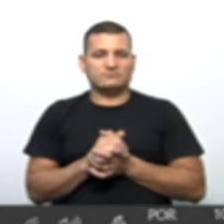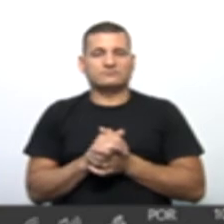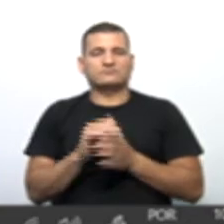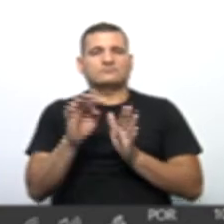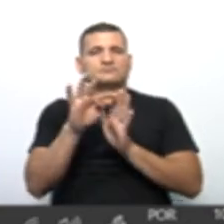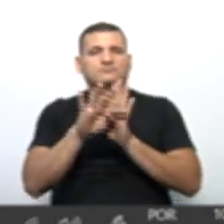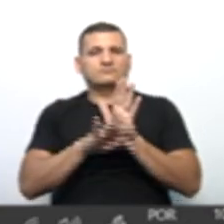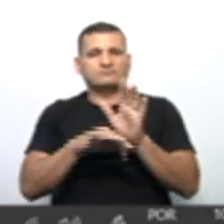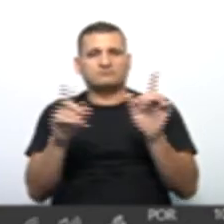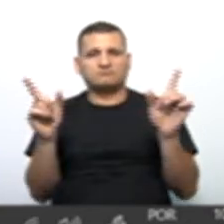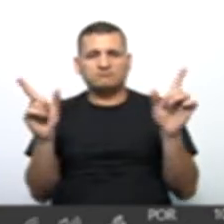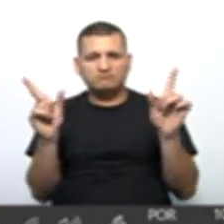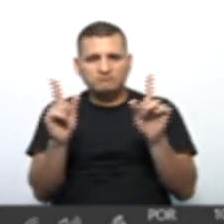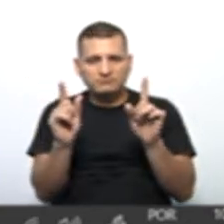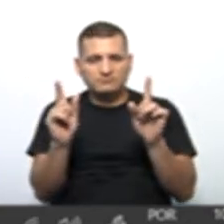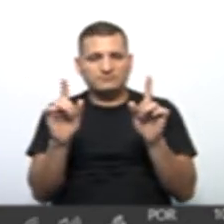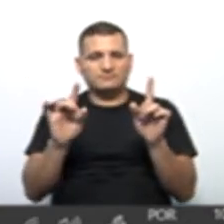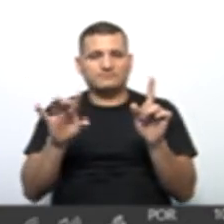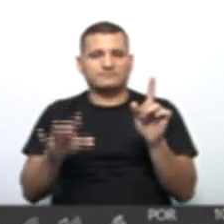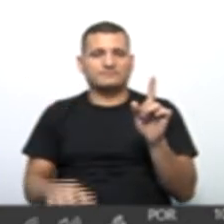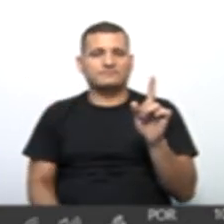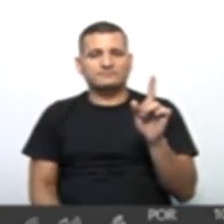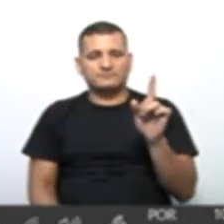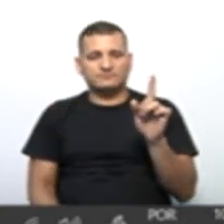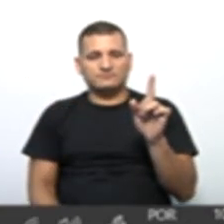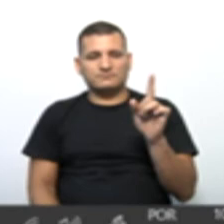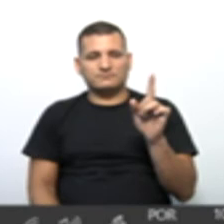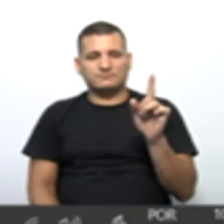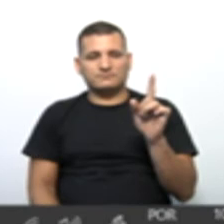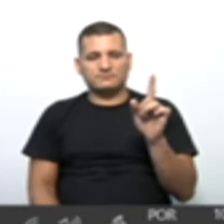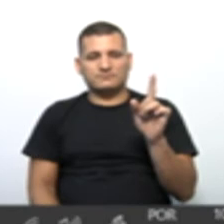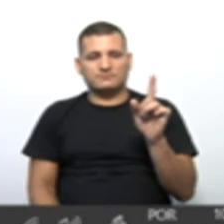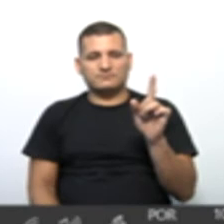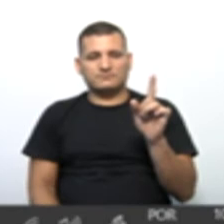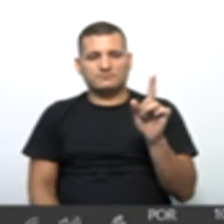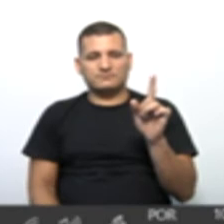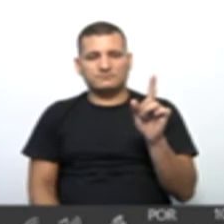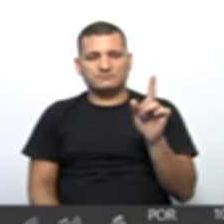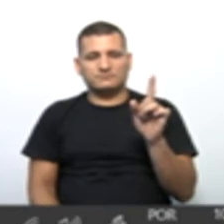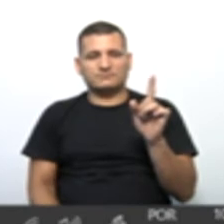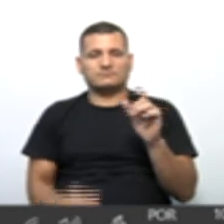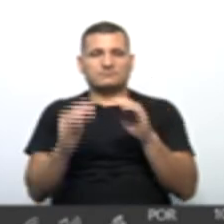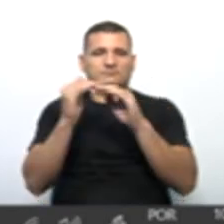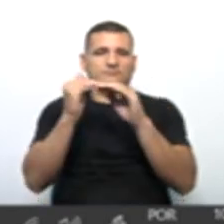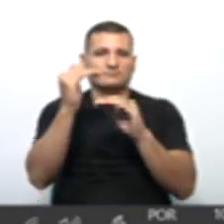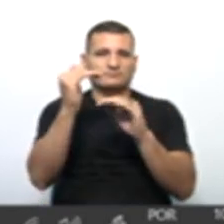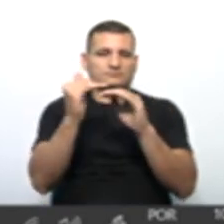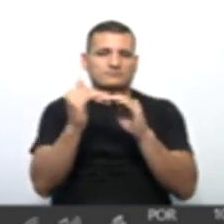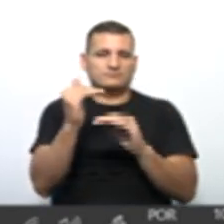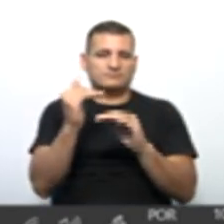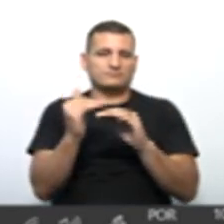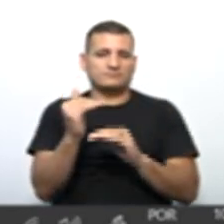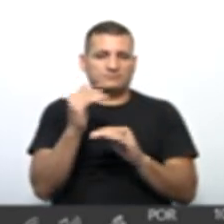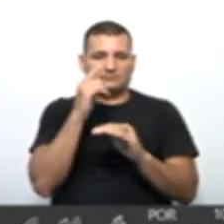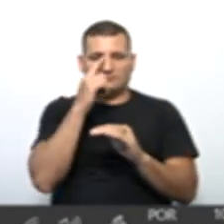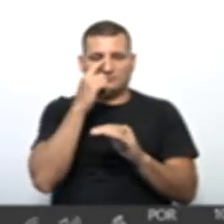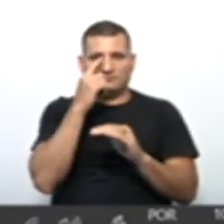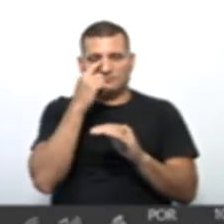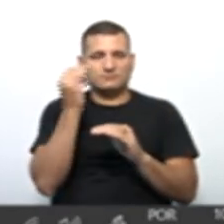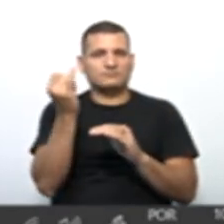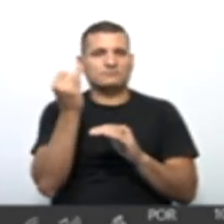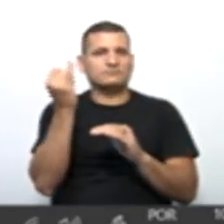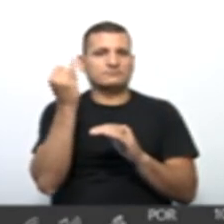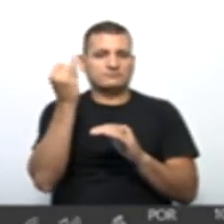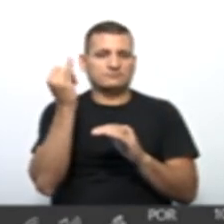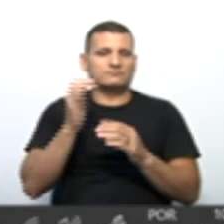nessa questão de ver o texto vai de um lado mas ele está ao espaçamento aqui esse espaçamento aqui que é importante você colocar pra dar um